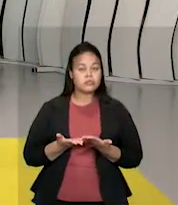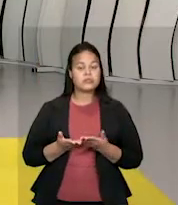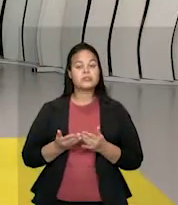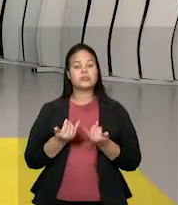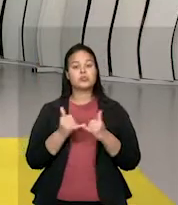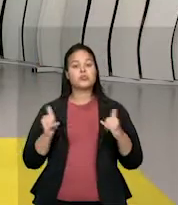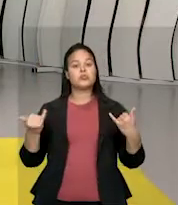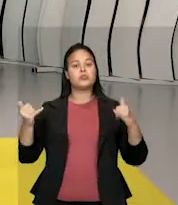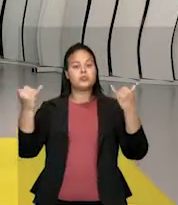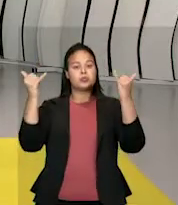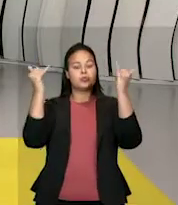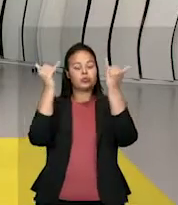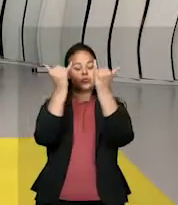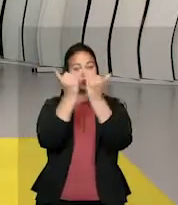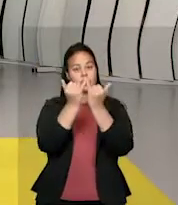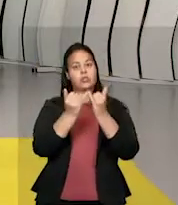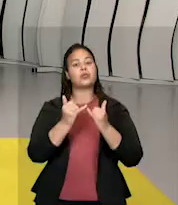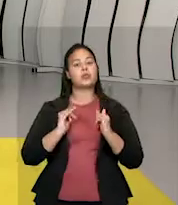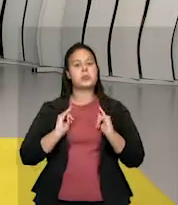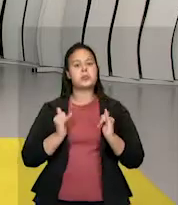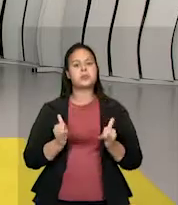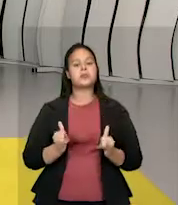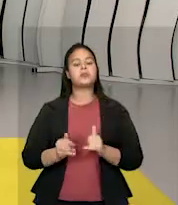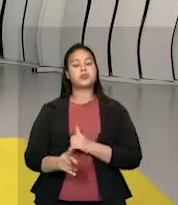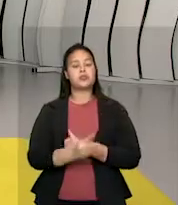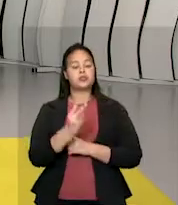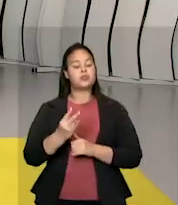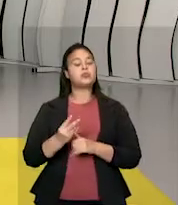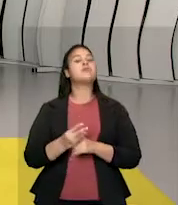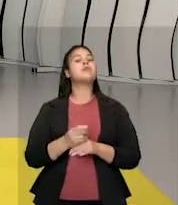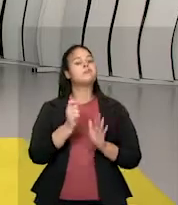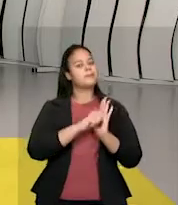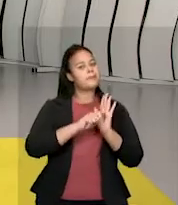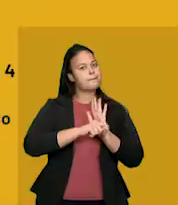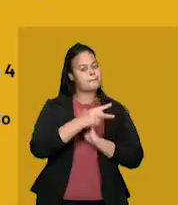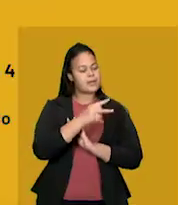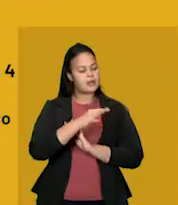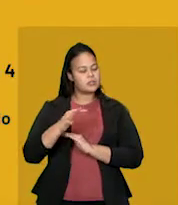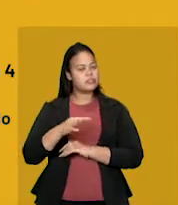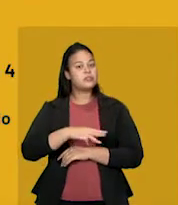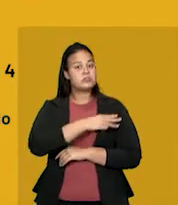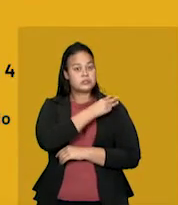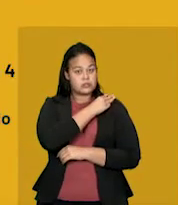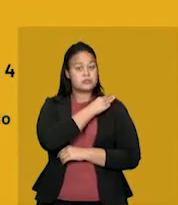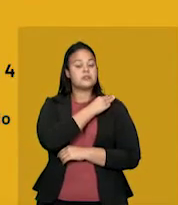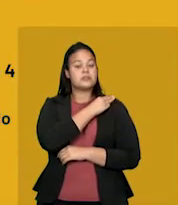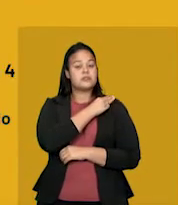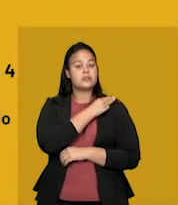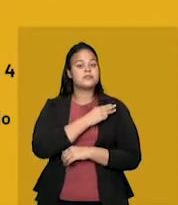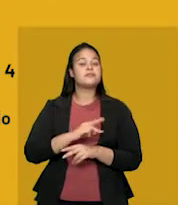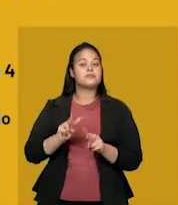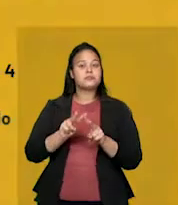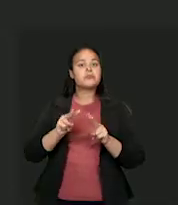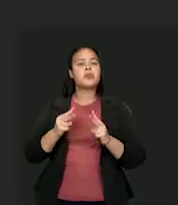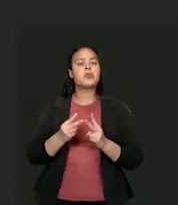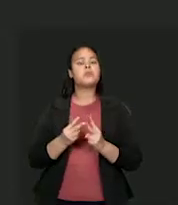Elétricos 2, que está no seu PET do terceiro ano do ensino médio, volume 3, semana